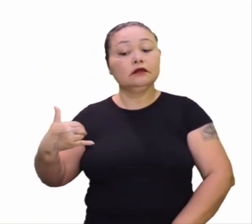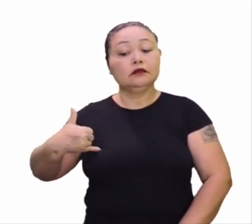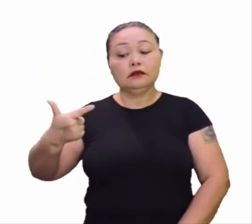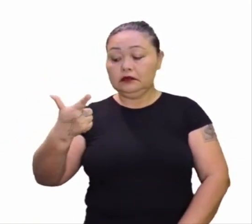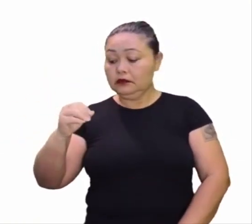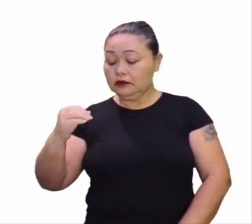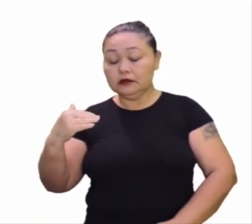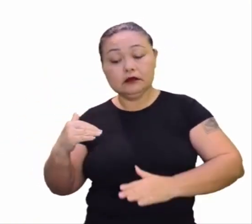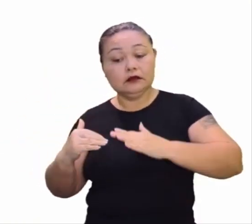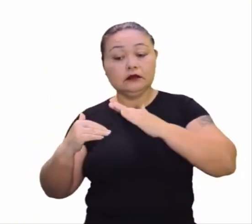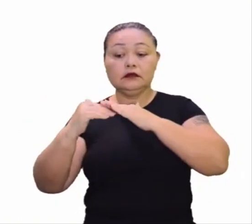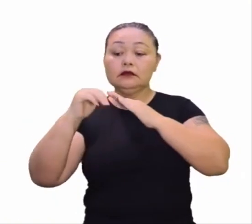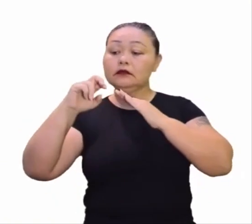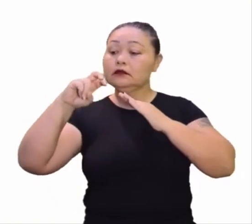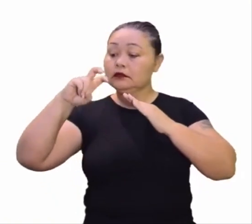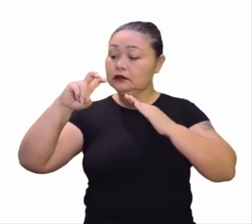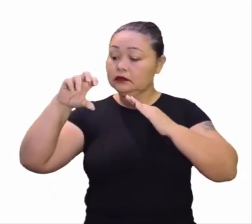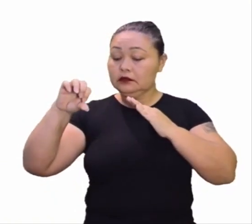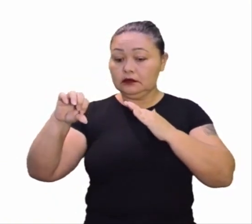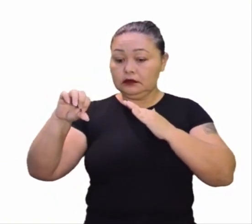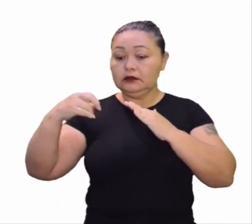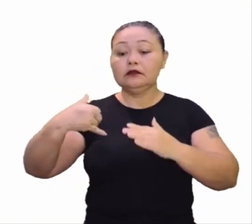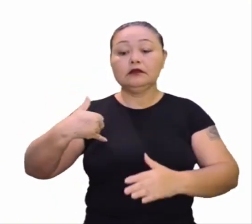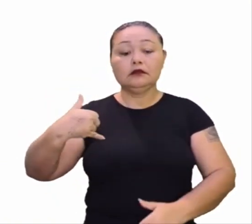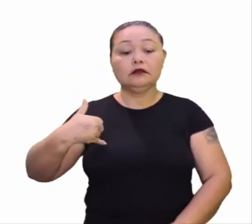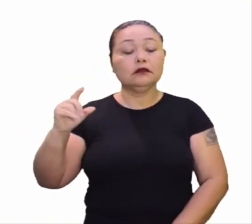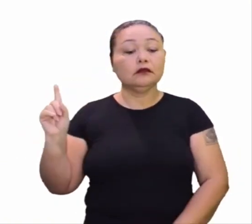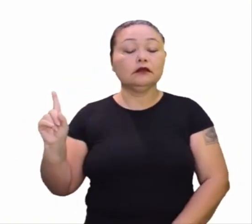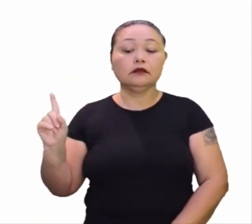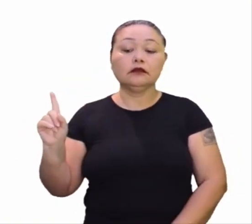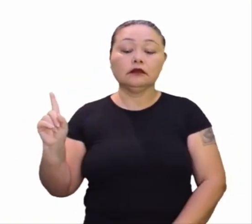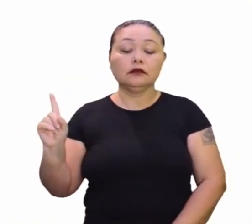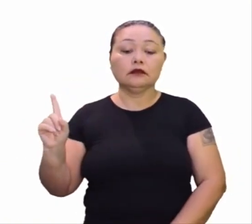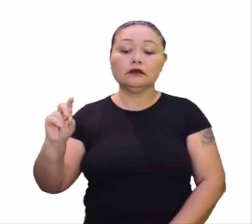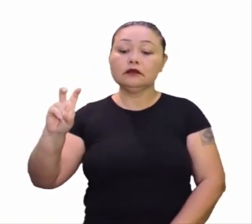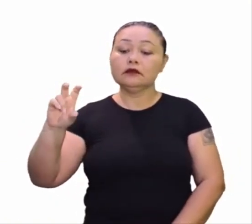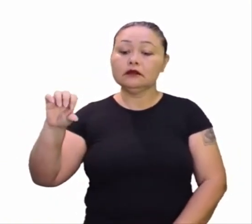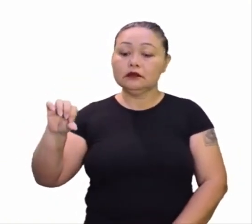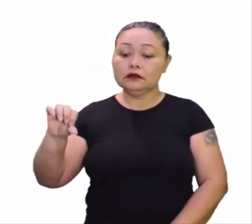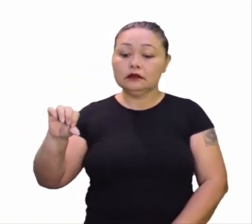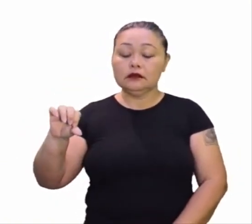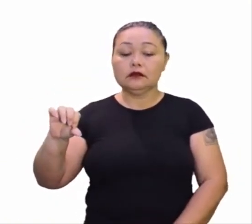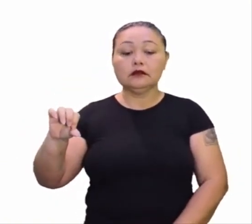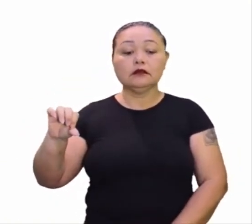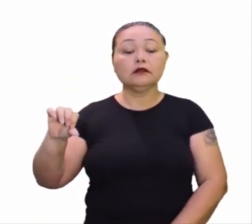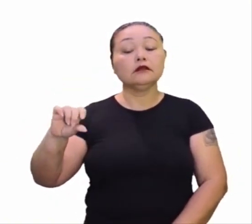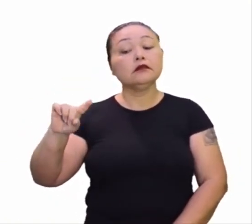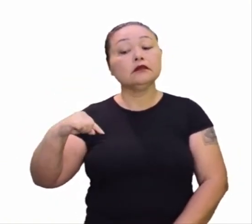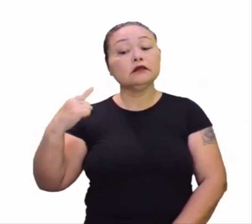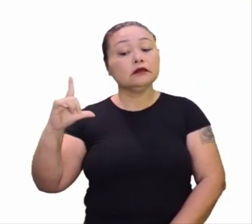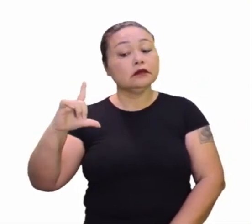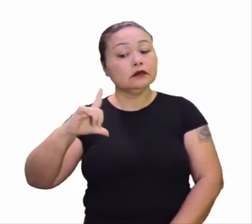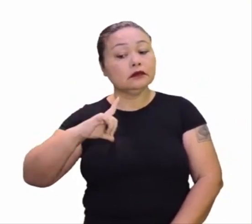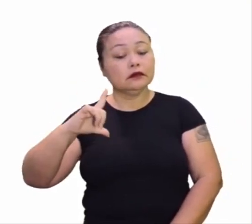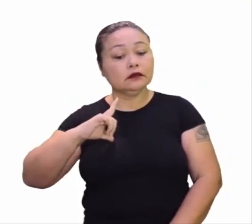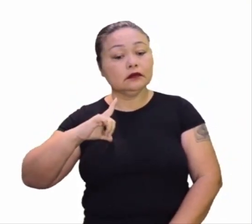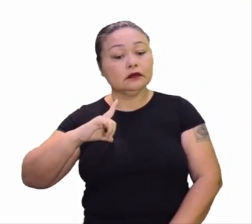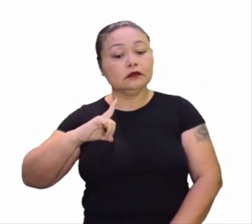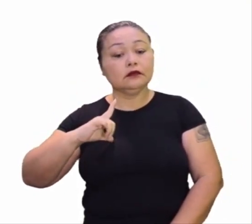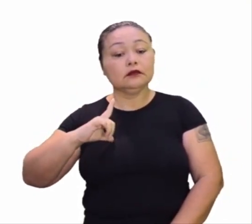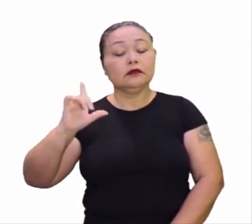De 20 a 59 anos, deixa eu voltar aqui, a 59 anos, a gente vai ter a